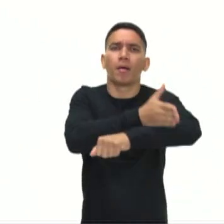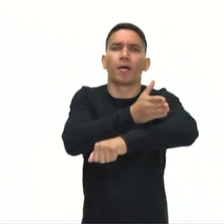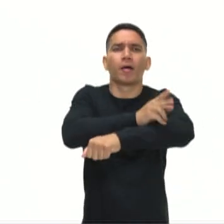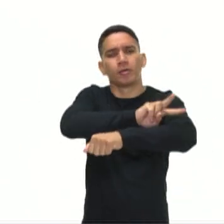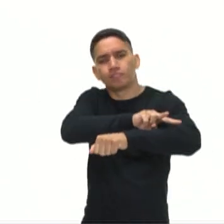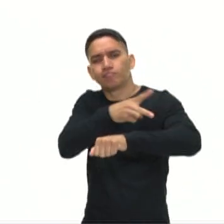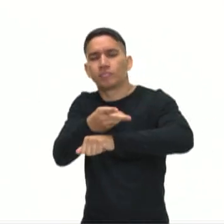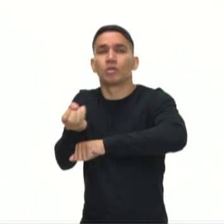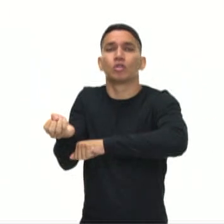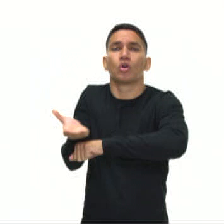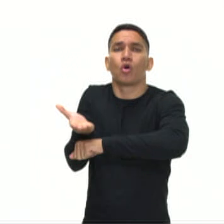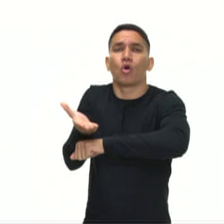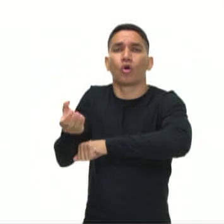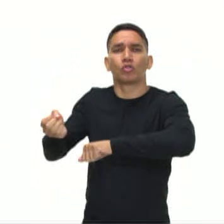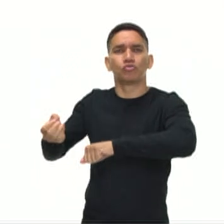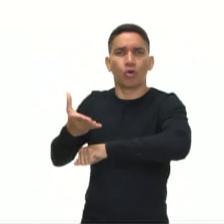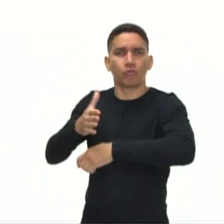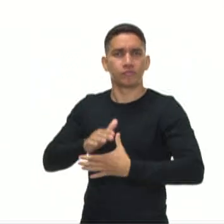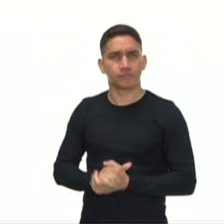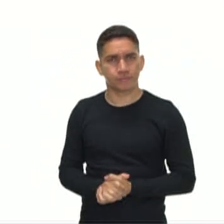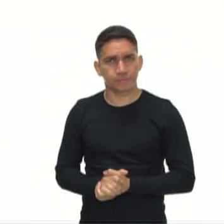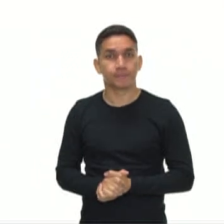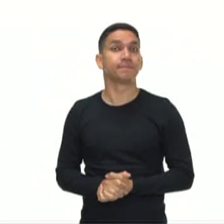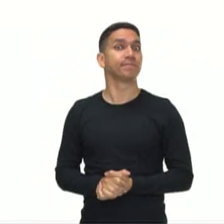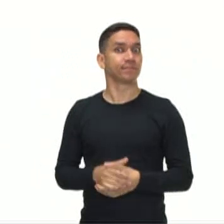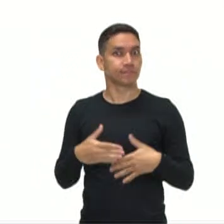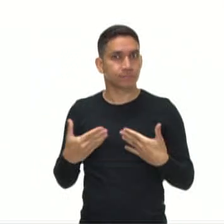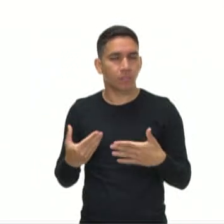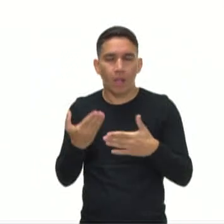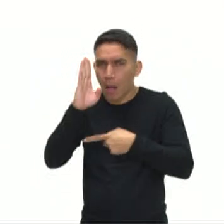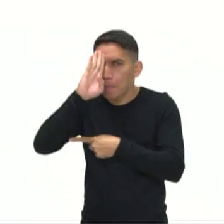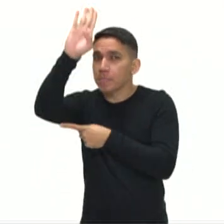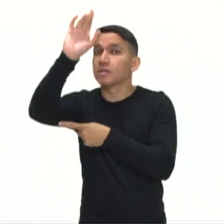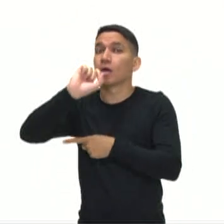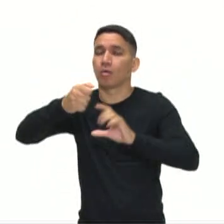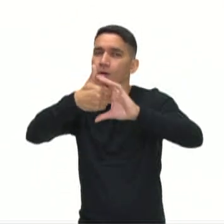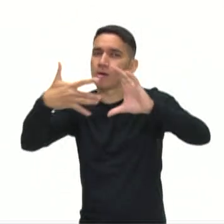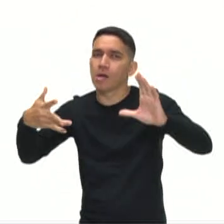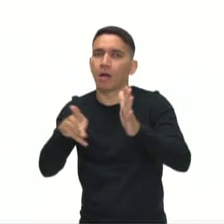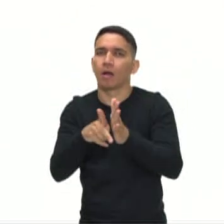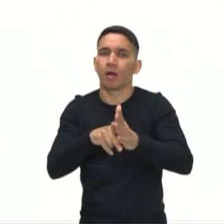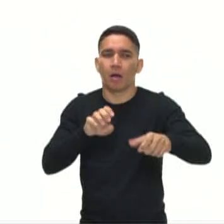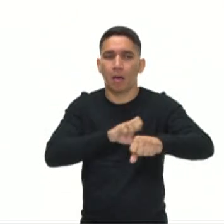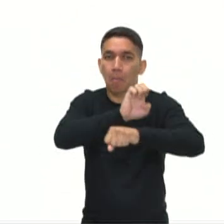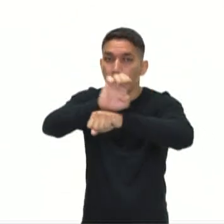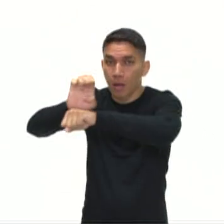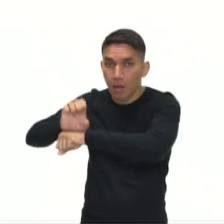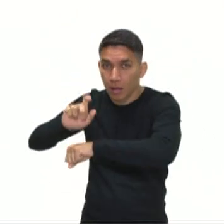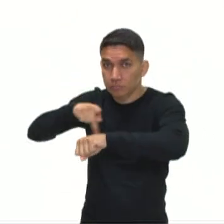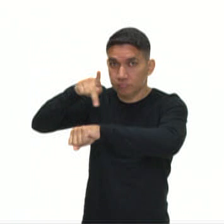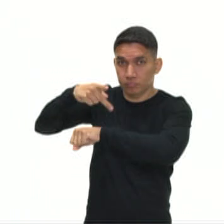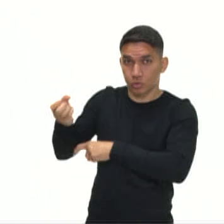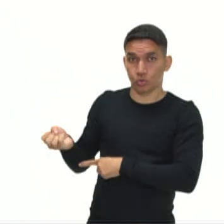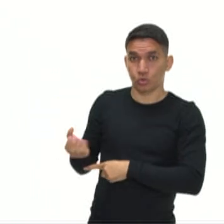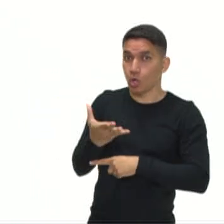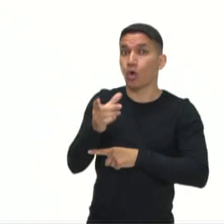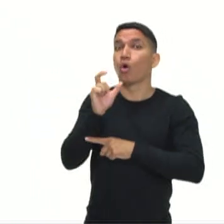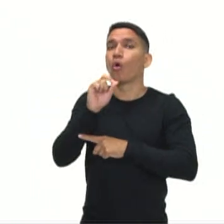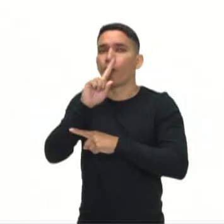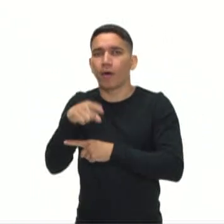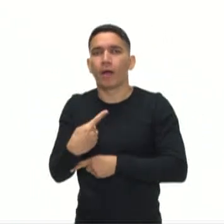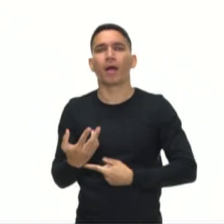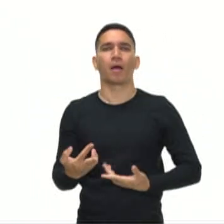para a Moderna? As principais características dos Estados nacionais modernos foram o